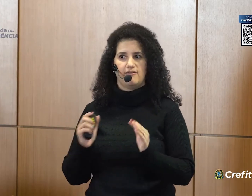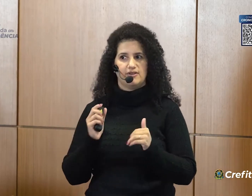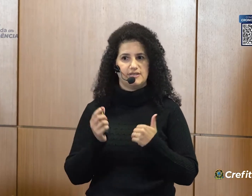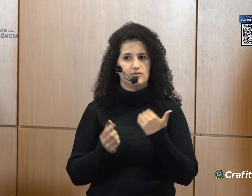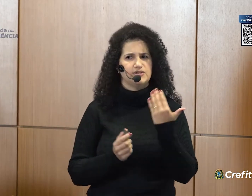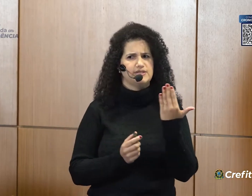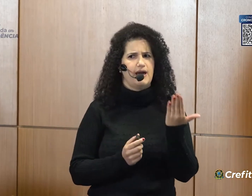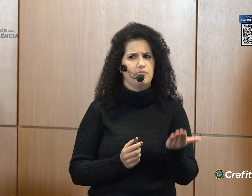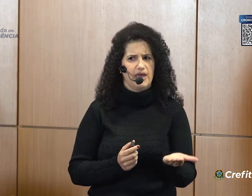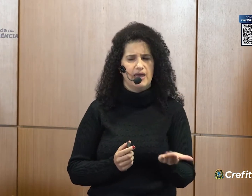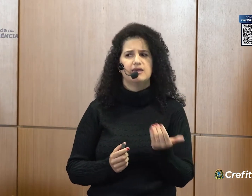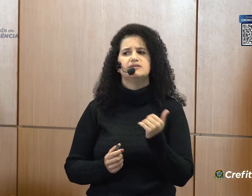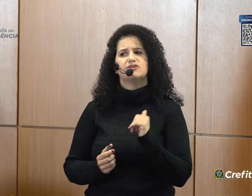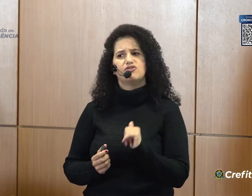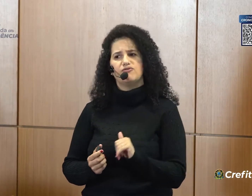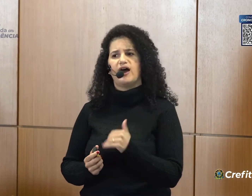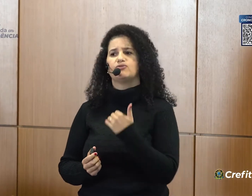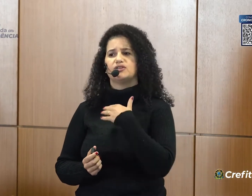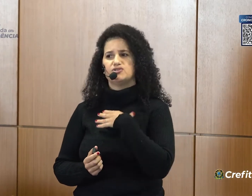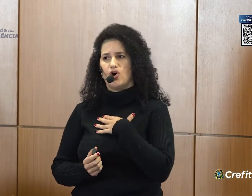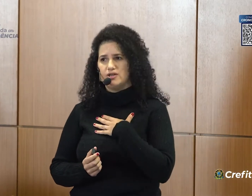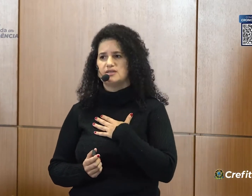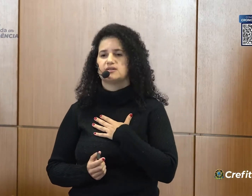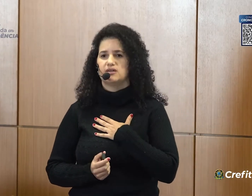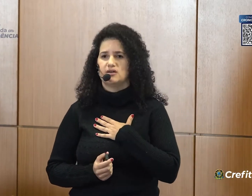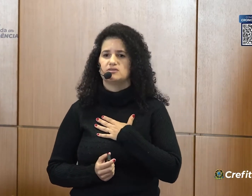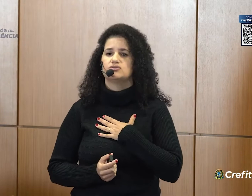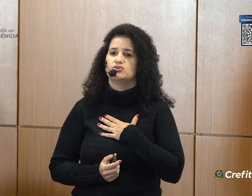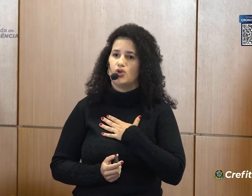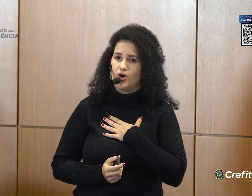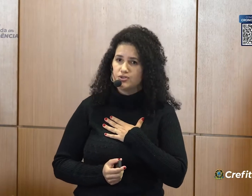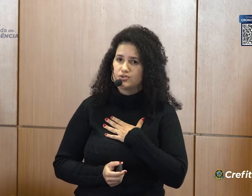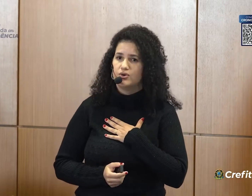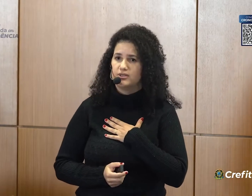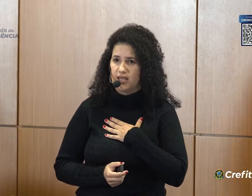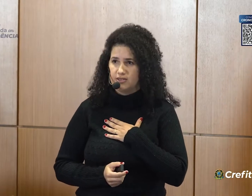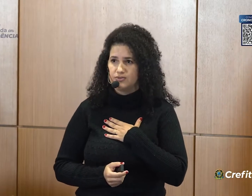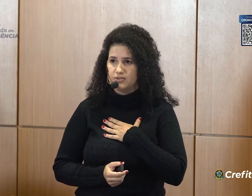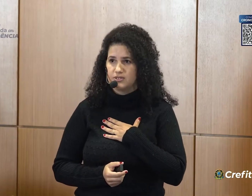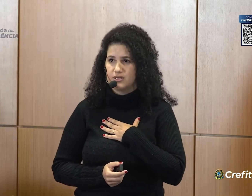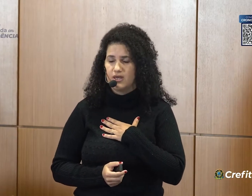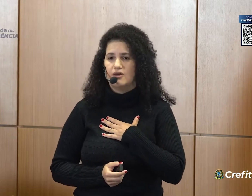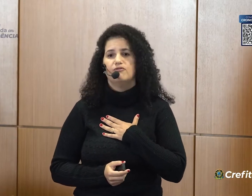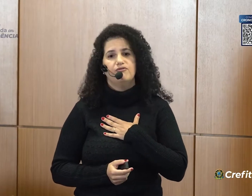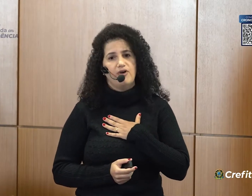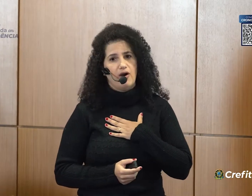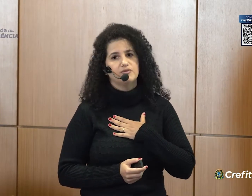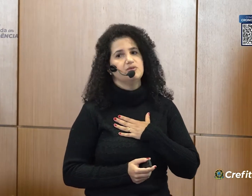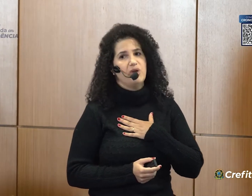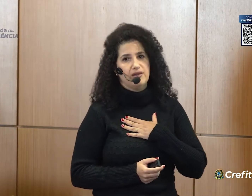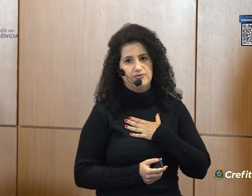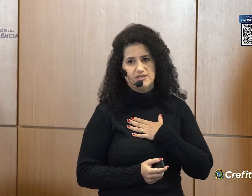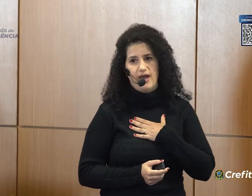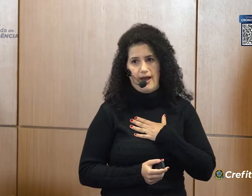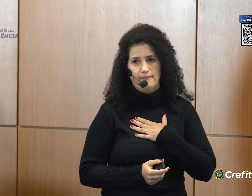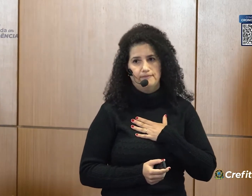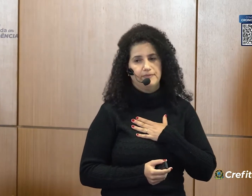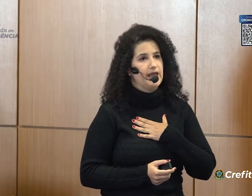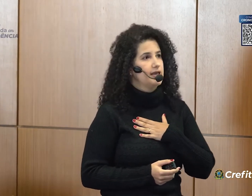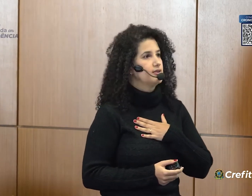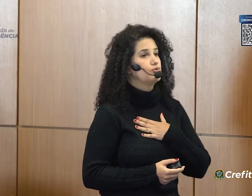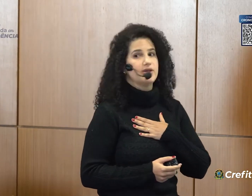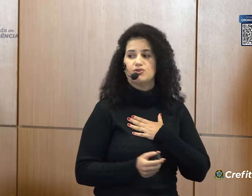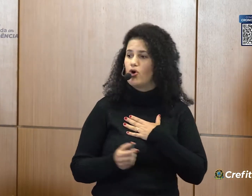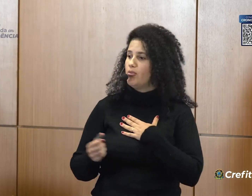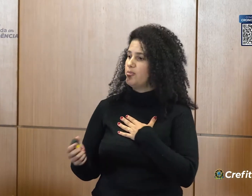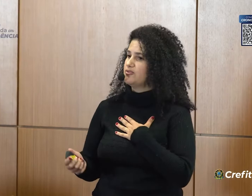dessa intervenção, de saber se, de fato, as nossas crianças, nos nossos contextos, vão se beneficiar.